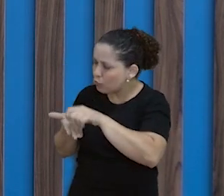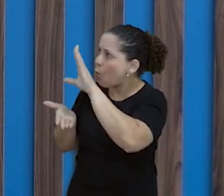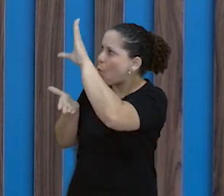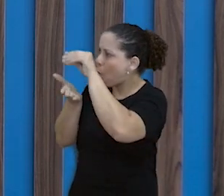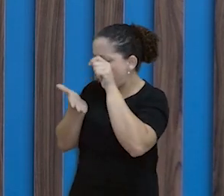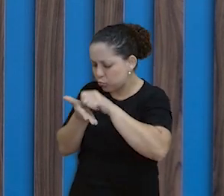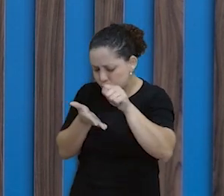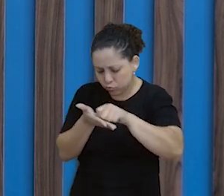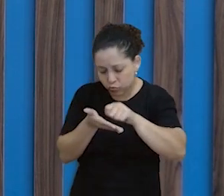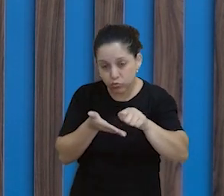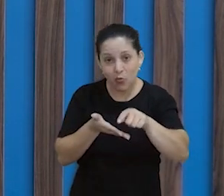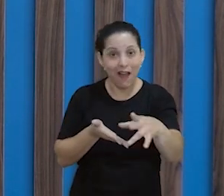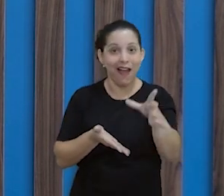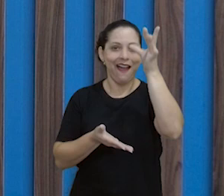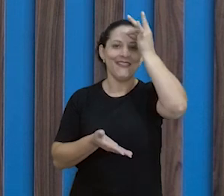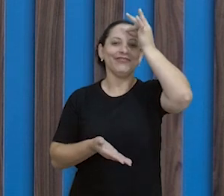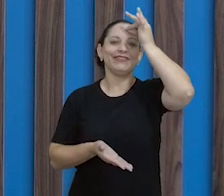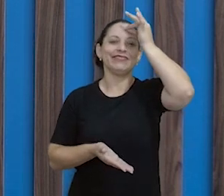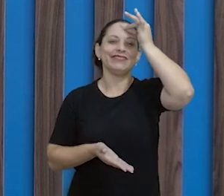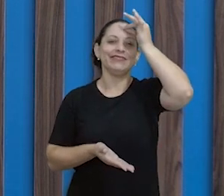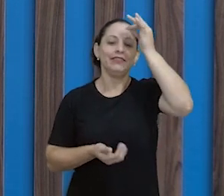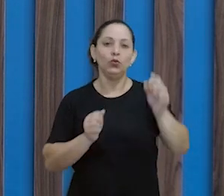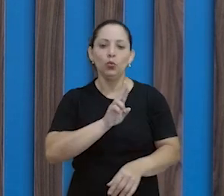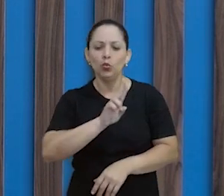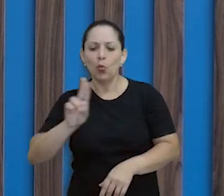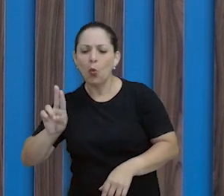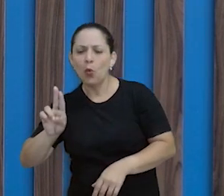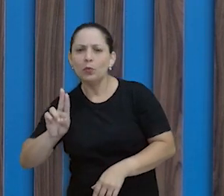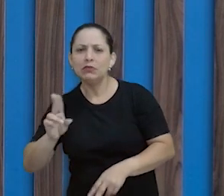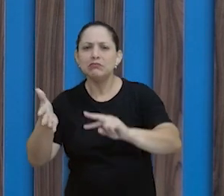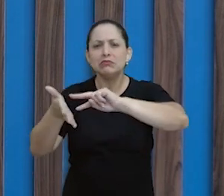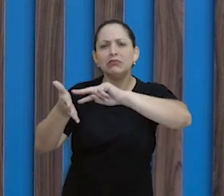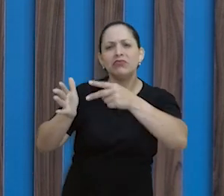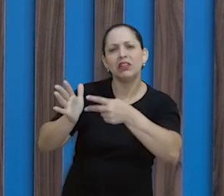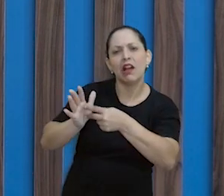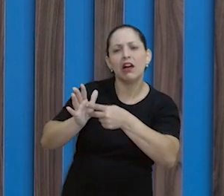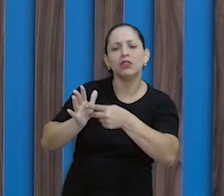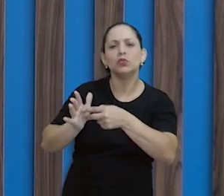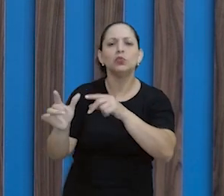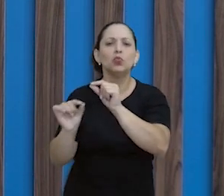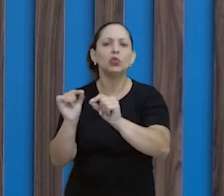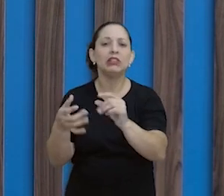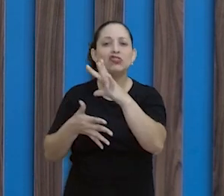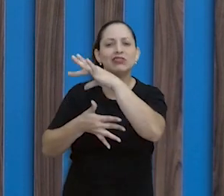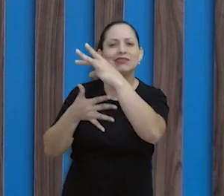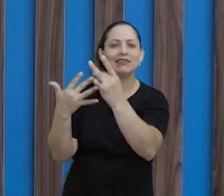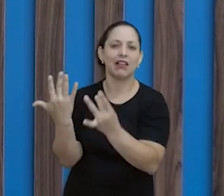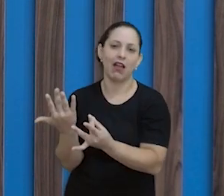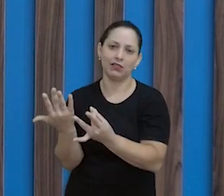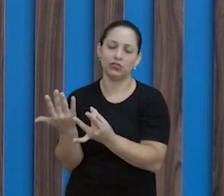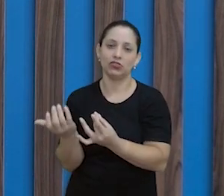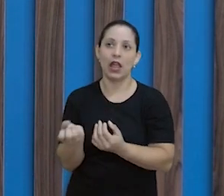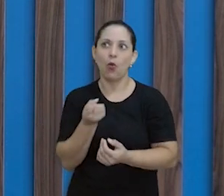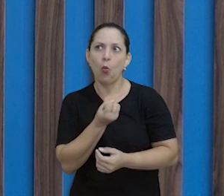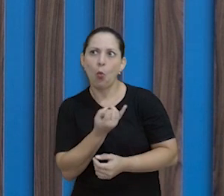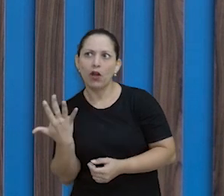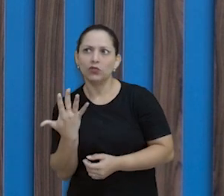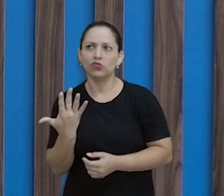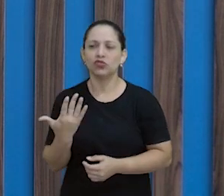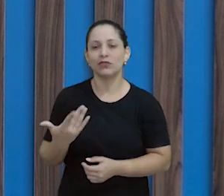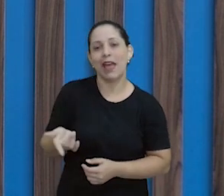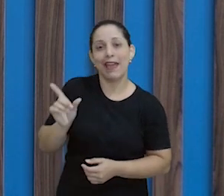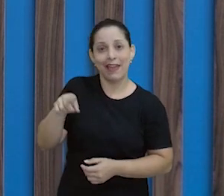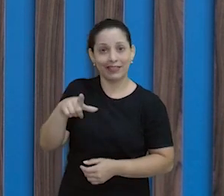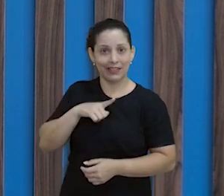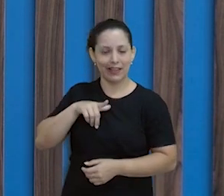você vai aprender o nome do elemento, o símbolo, as cargas, né? A questão aí de quantos elétrons tem, como